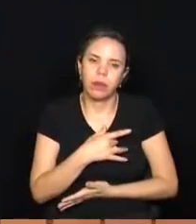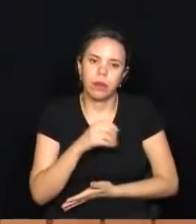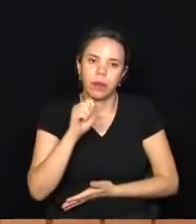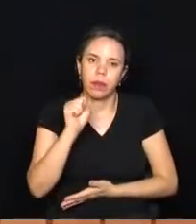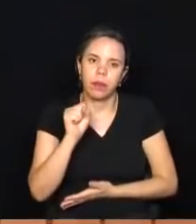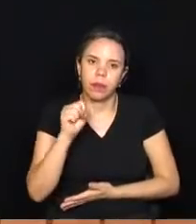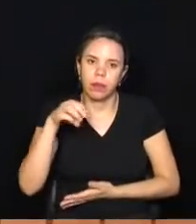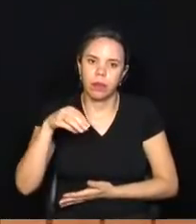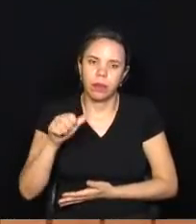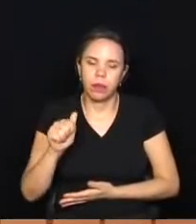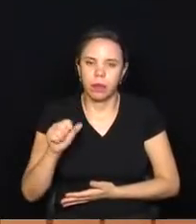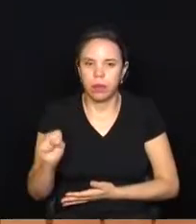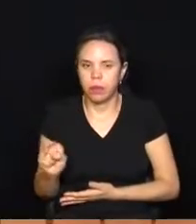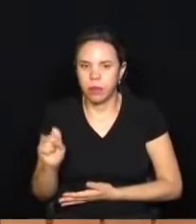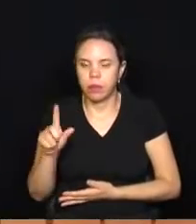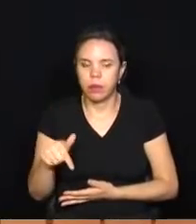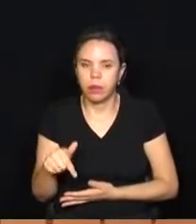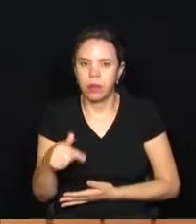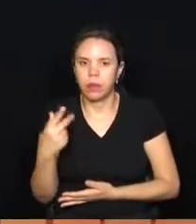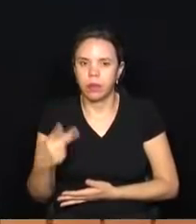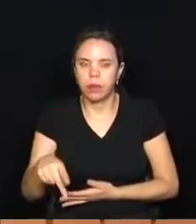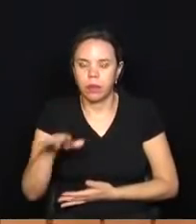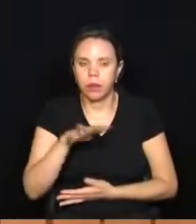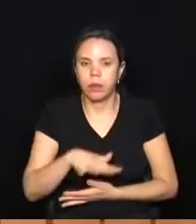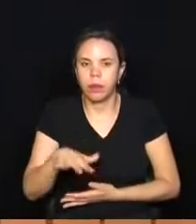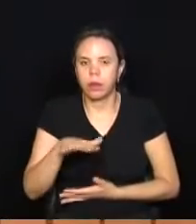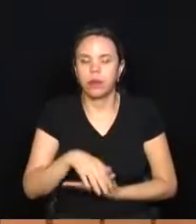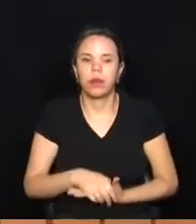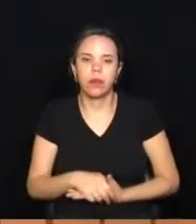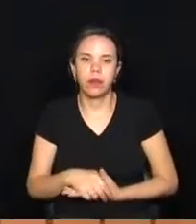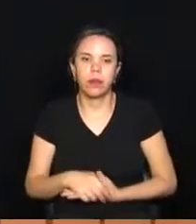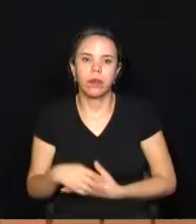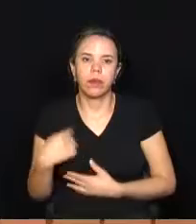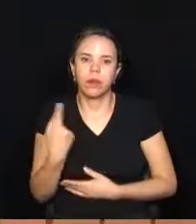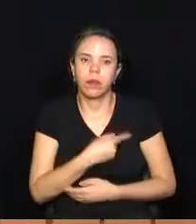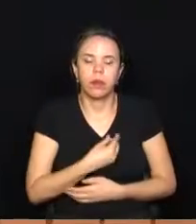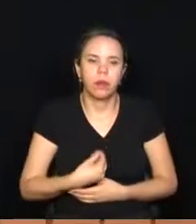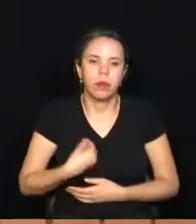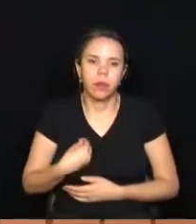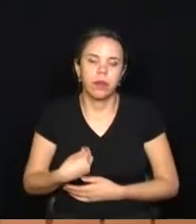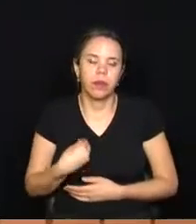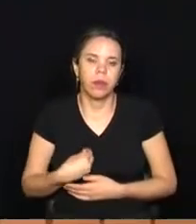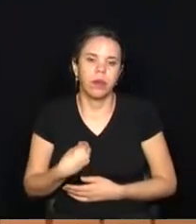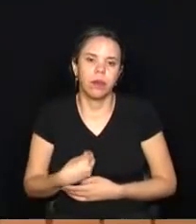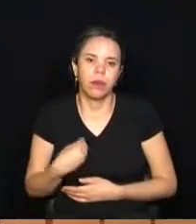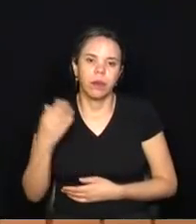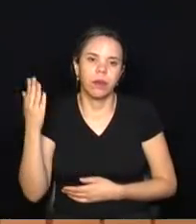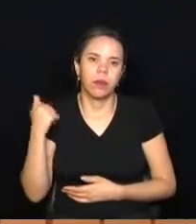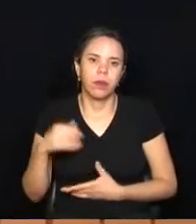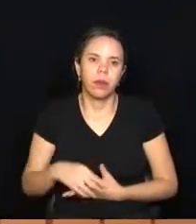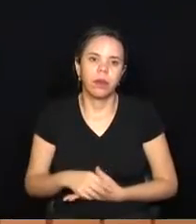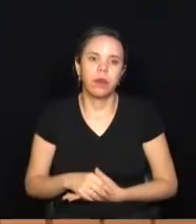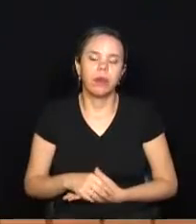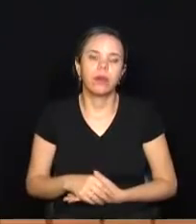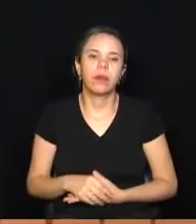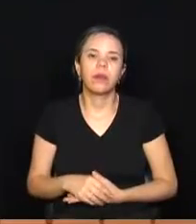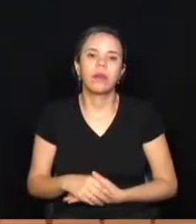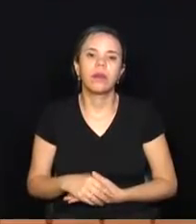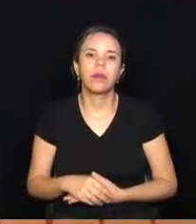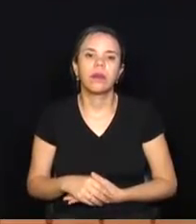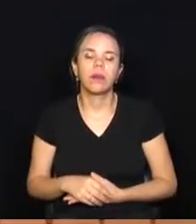SMS. Isso é através deles. Tá? Nós que sabemos, agora,